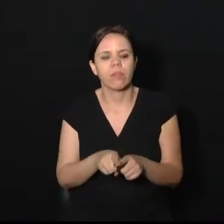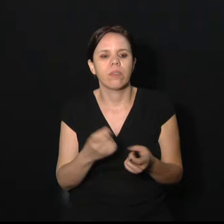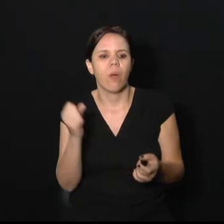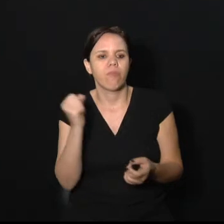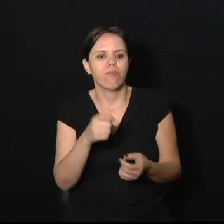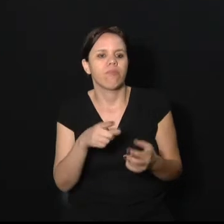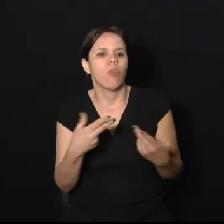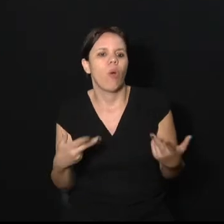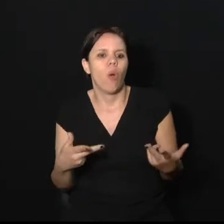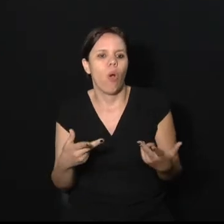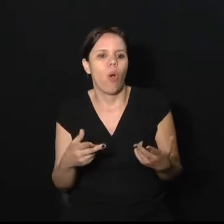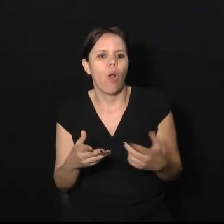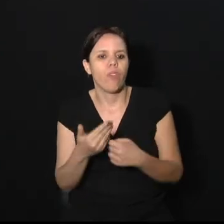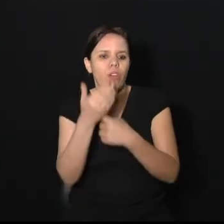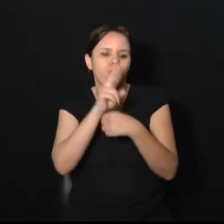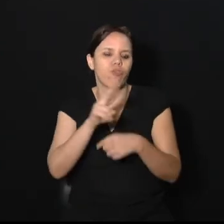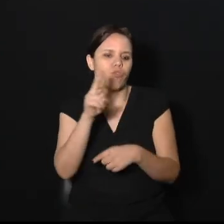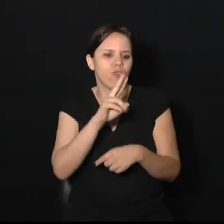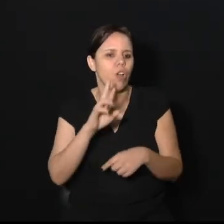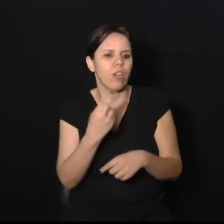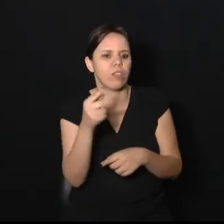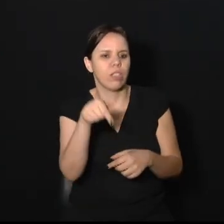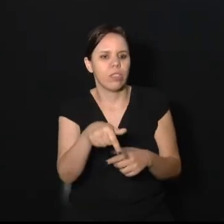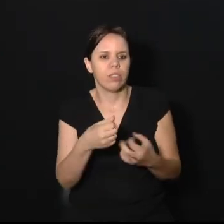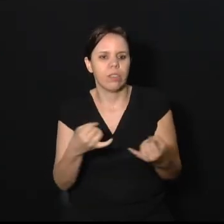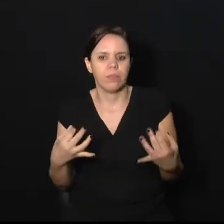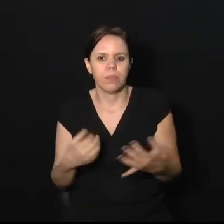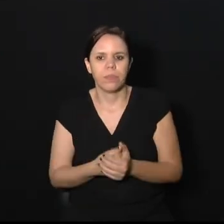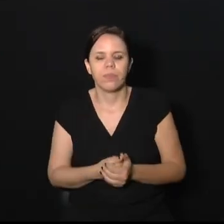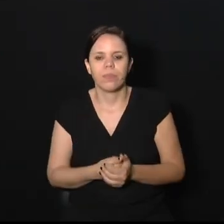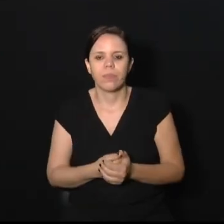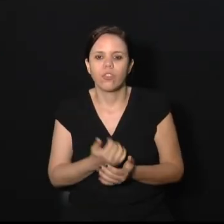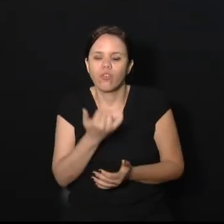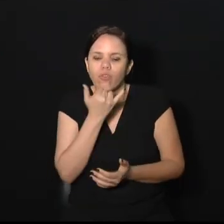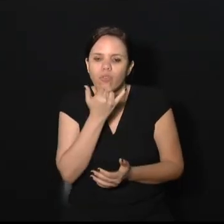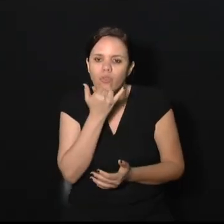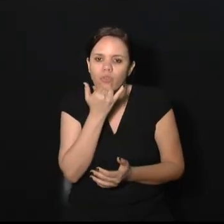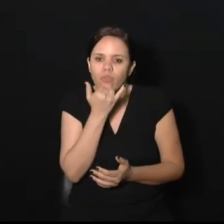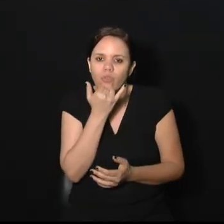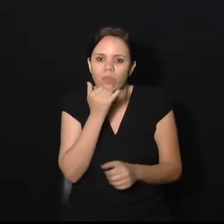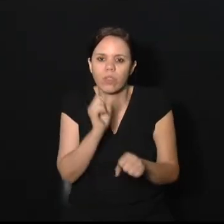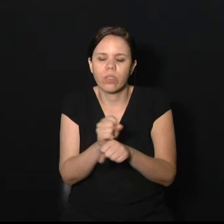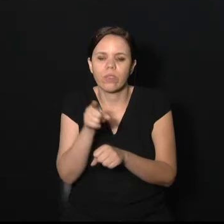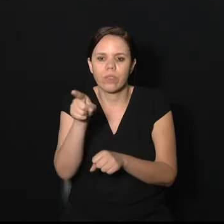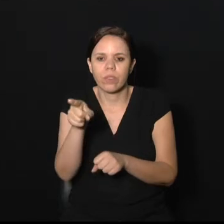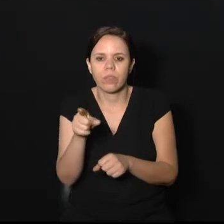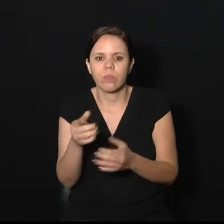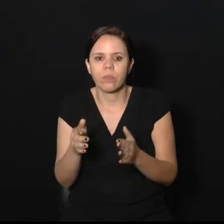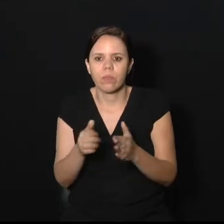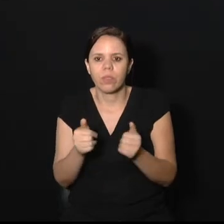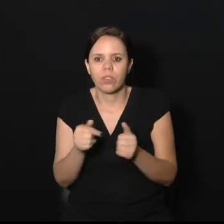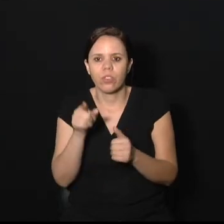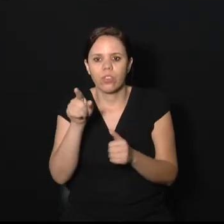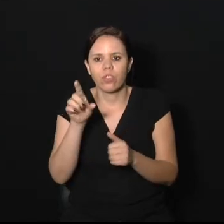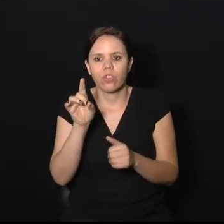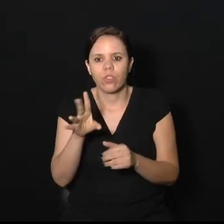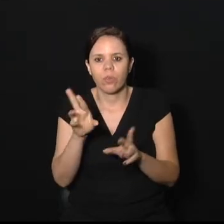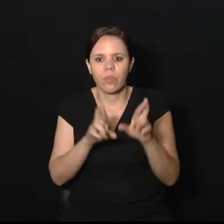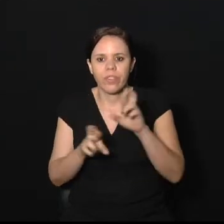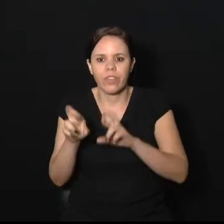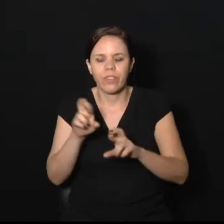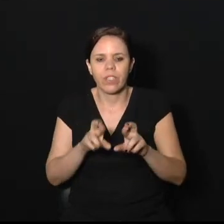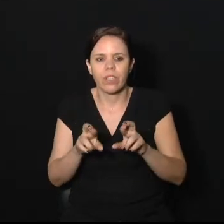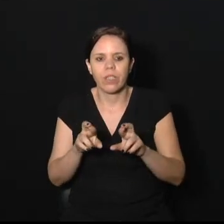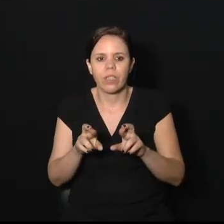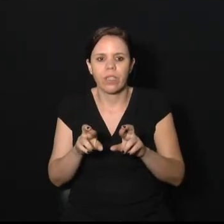para melhorar o resultado que eu tenho daquele indicador? Raquel, desculpa interromper você. Eu pedi só para verificar